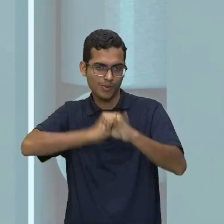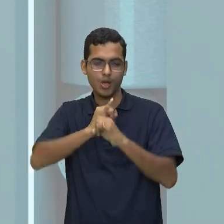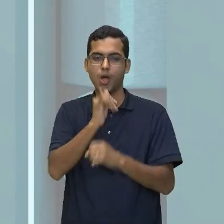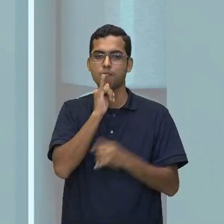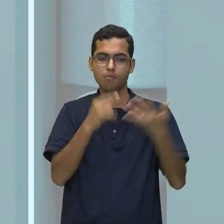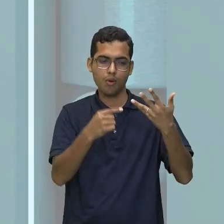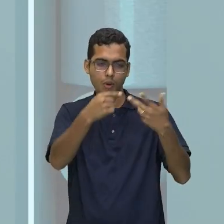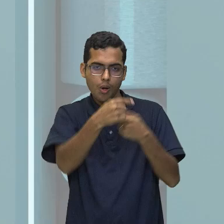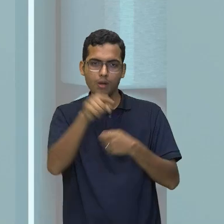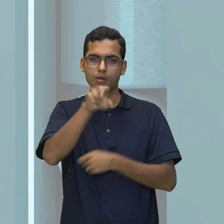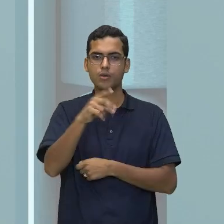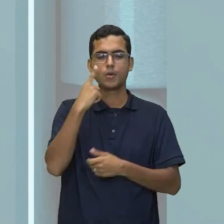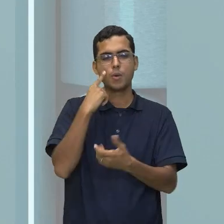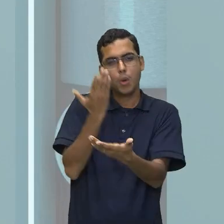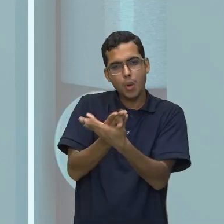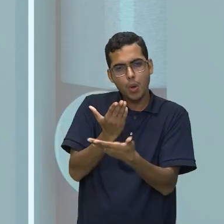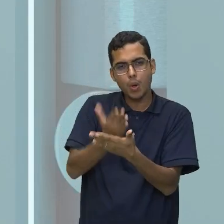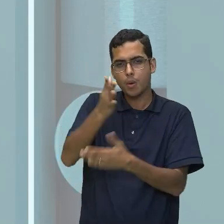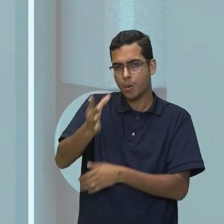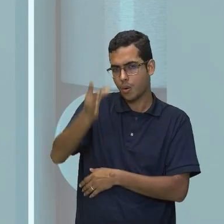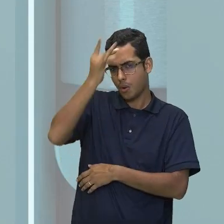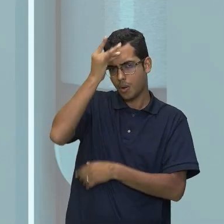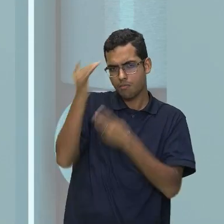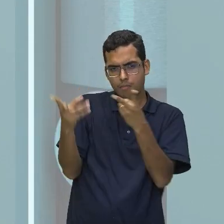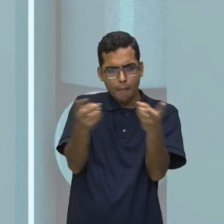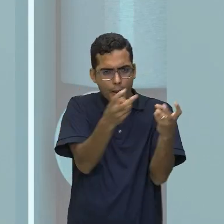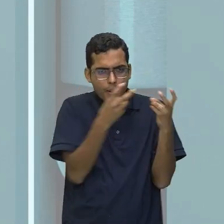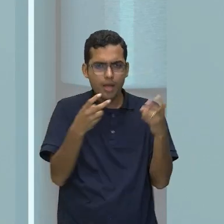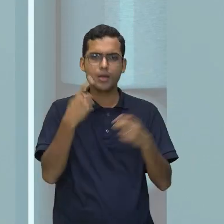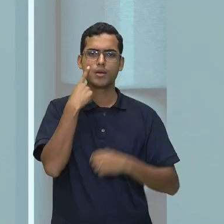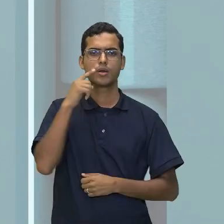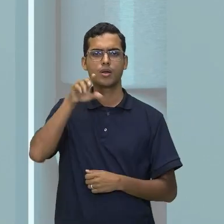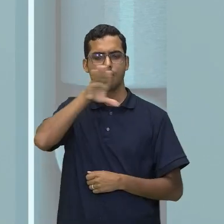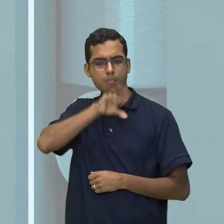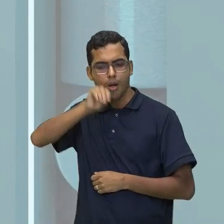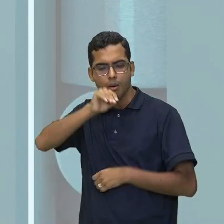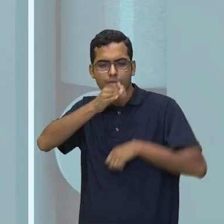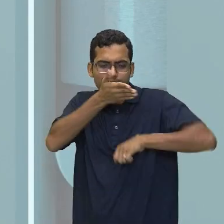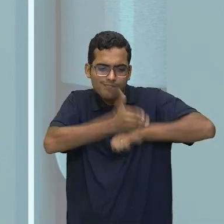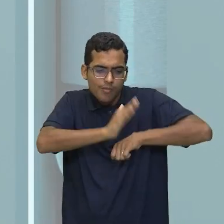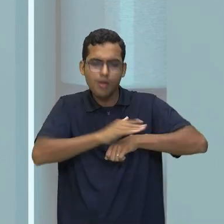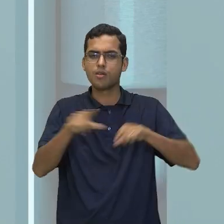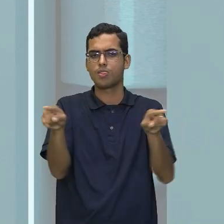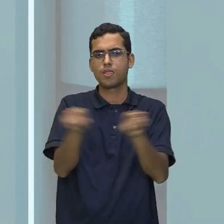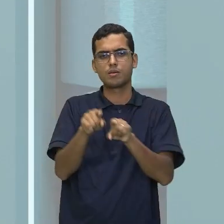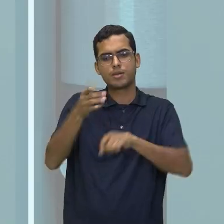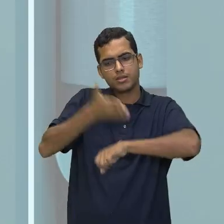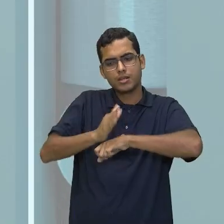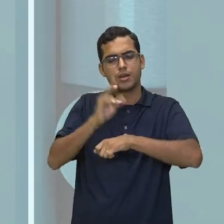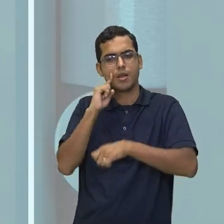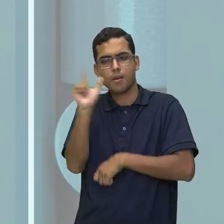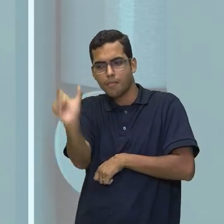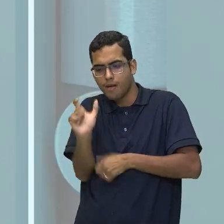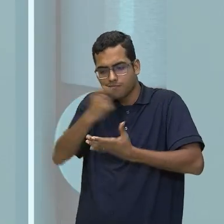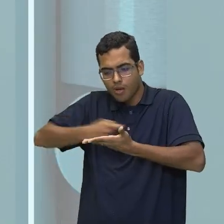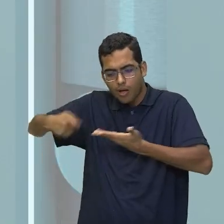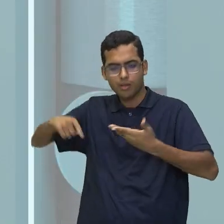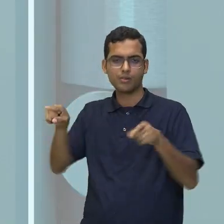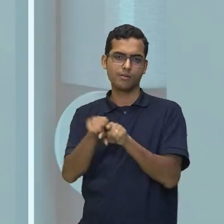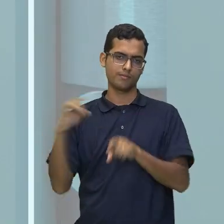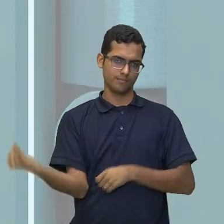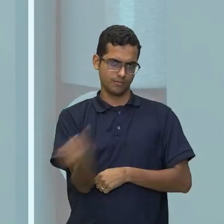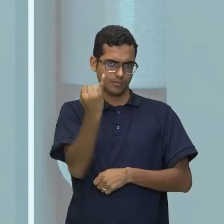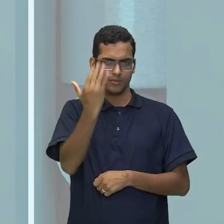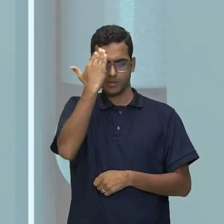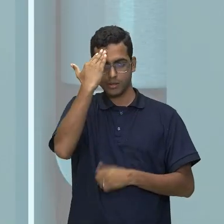aqueles que vocês anotaram, né? Nós repetimos bastante a pronúncia para que vocês saibam como falar e saibam também o